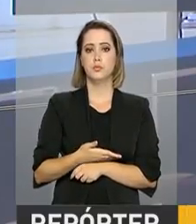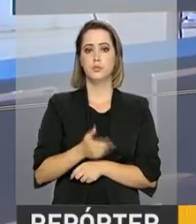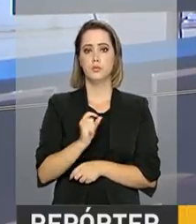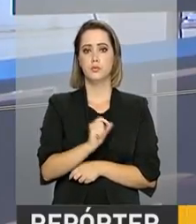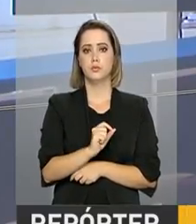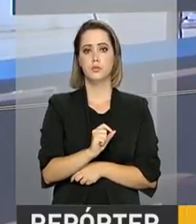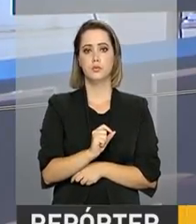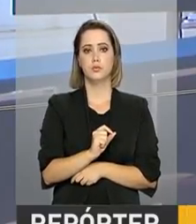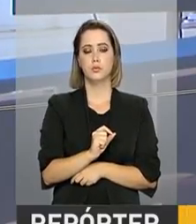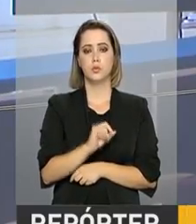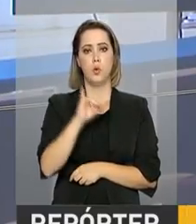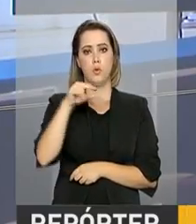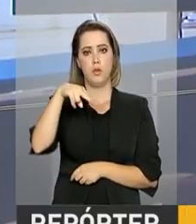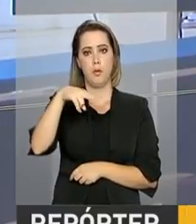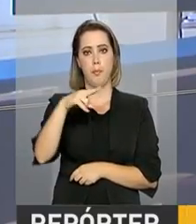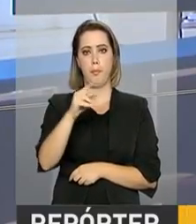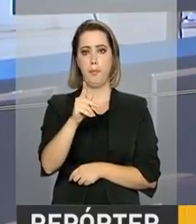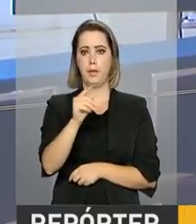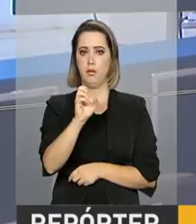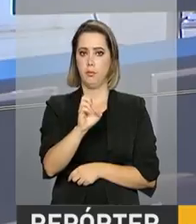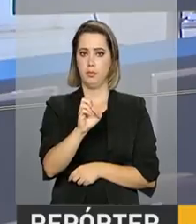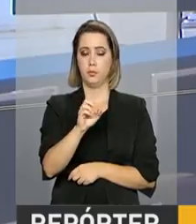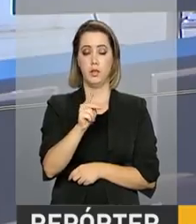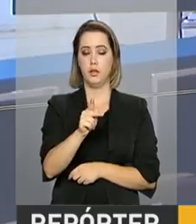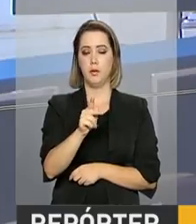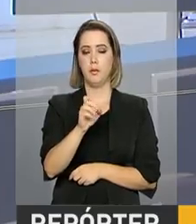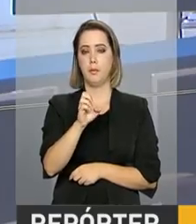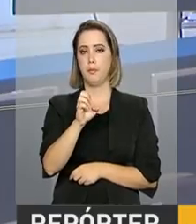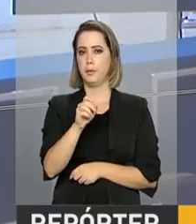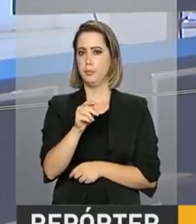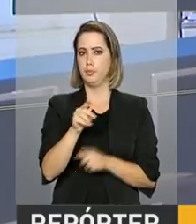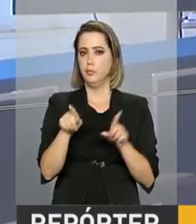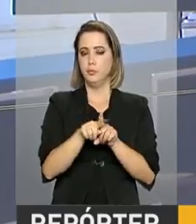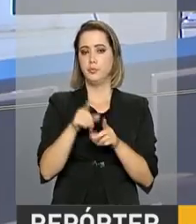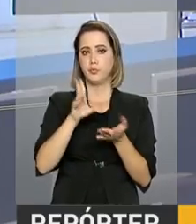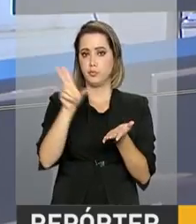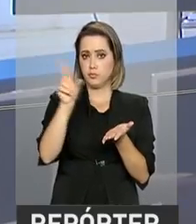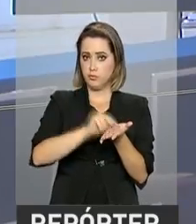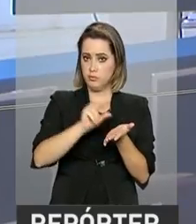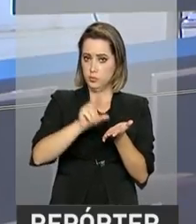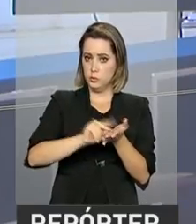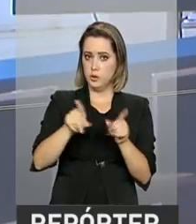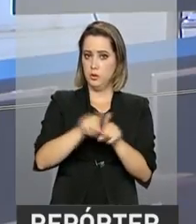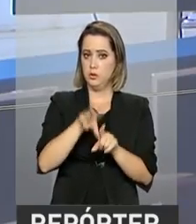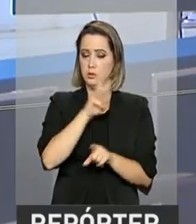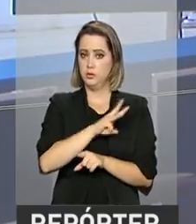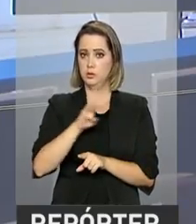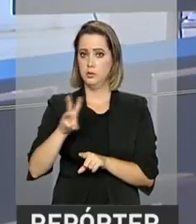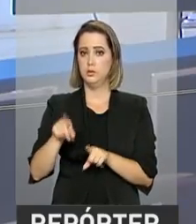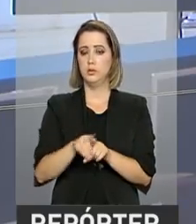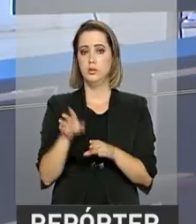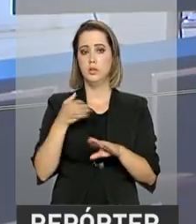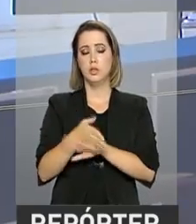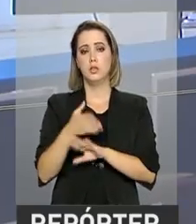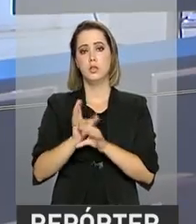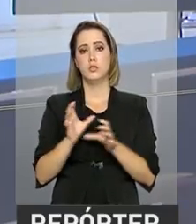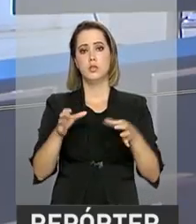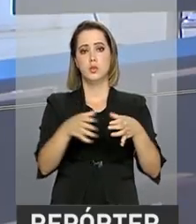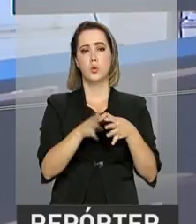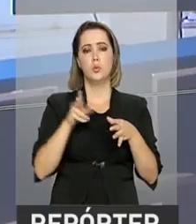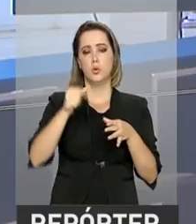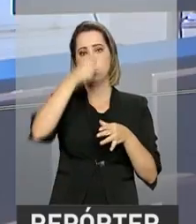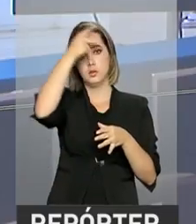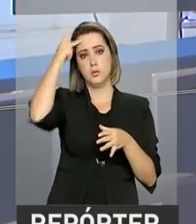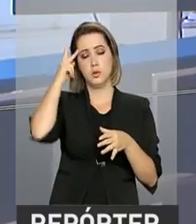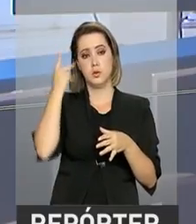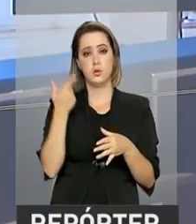educacionais Anísio Teixeira o Inep tanto pelo aplicativo quanto pela página do participante entram nessa categoria todos